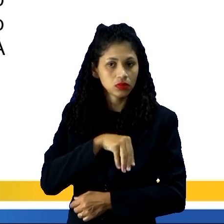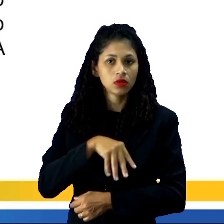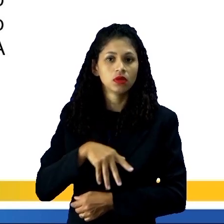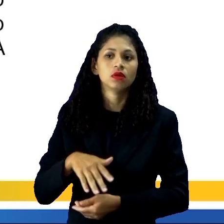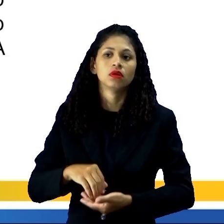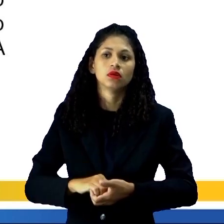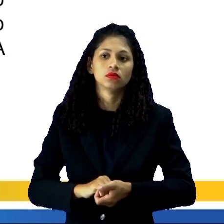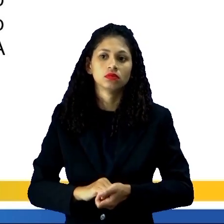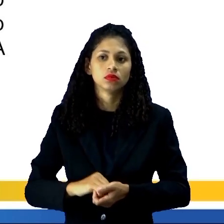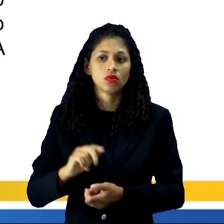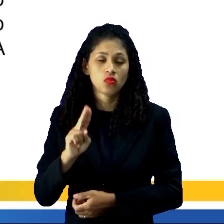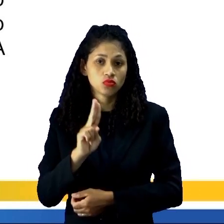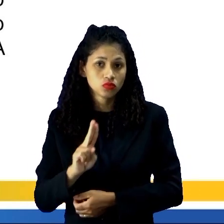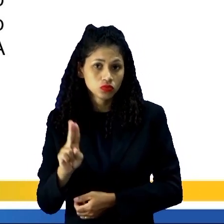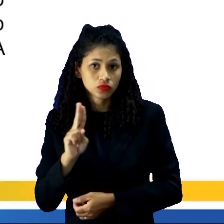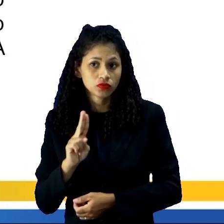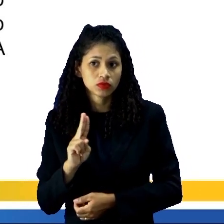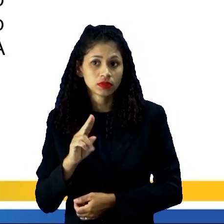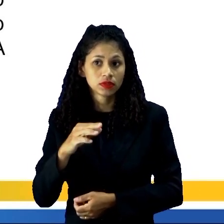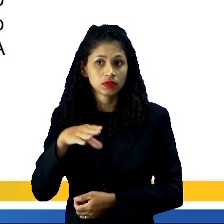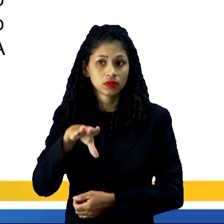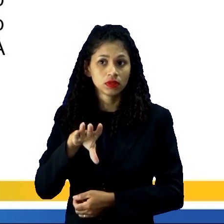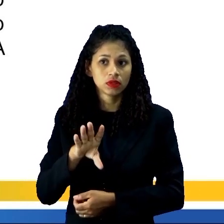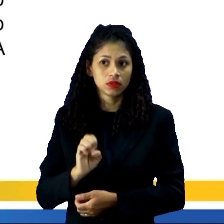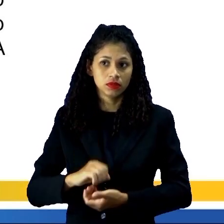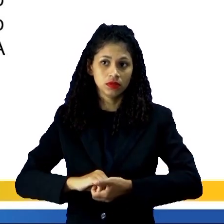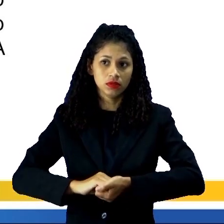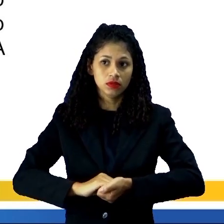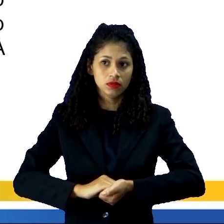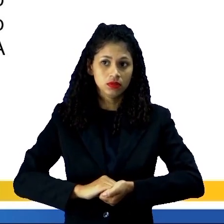o that, que significa aquele.